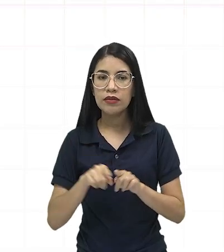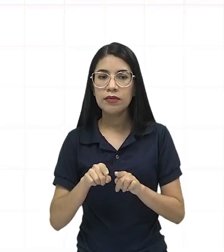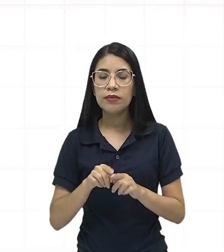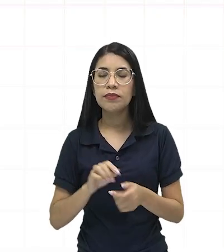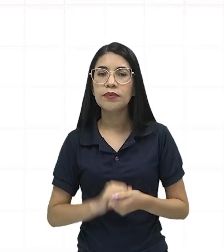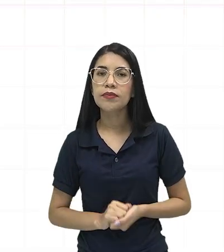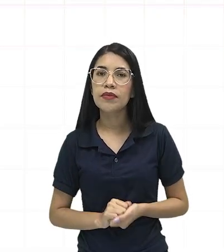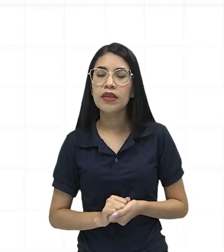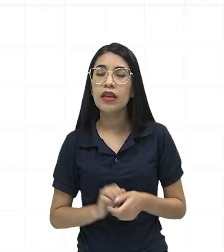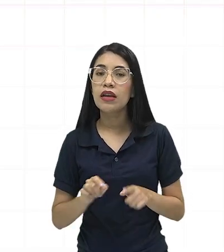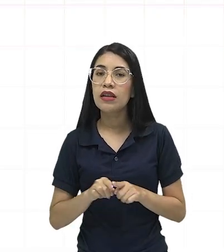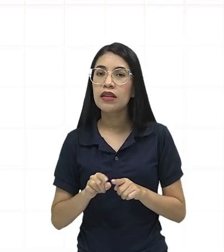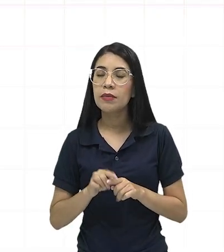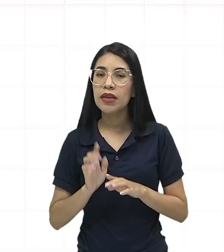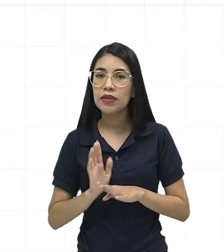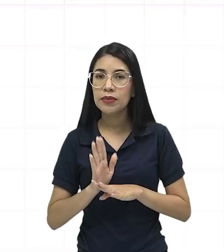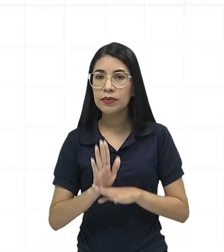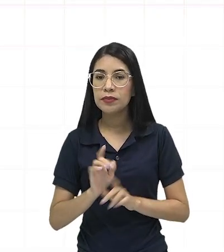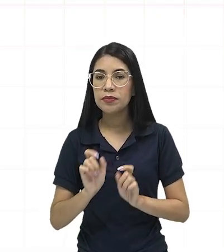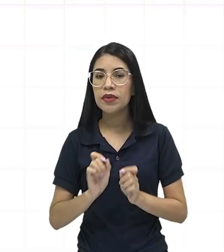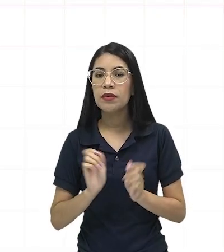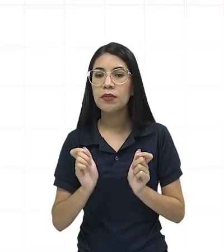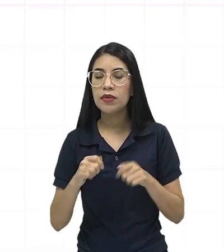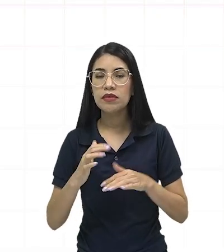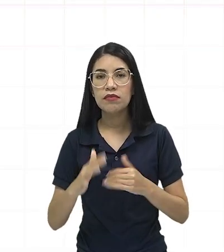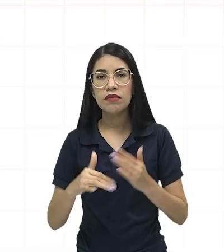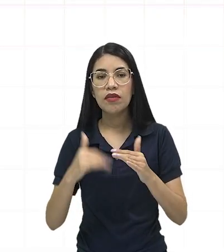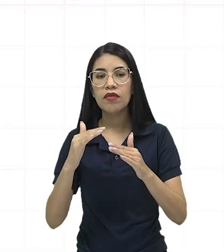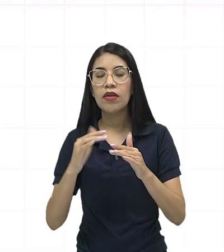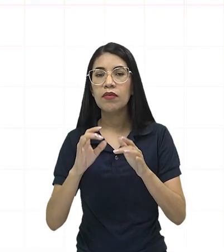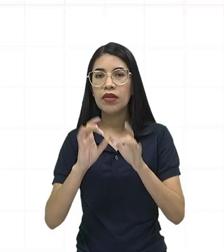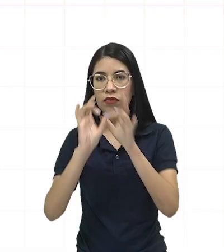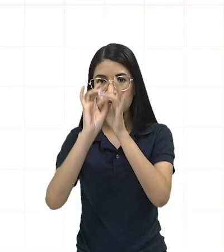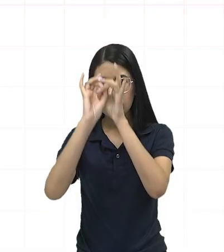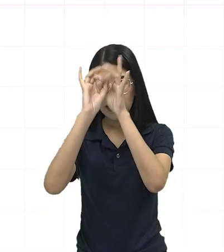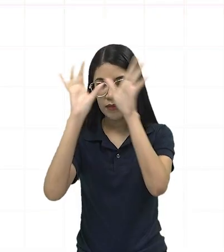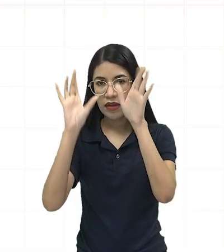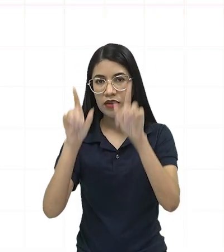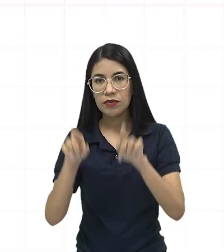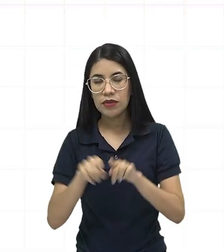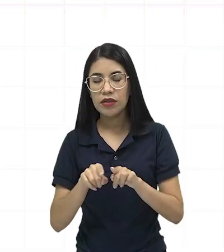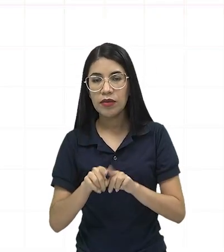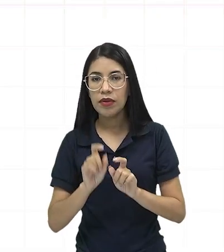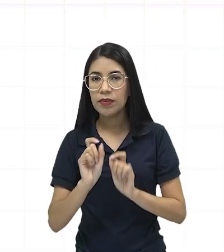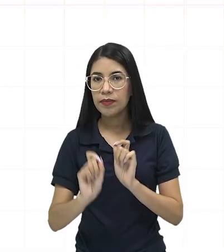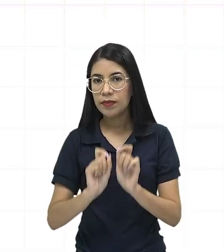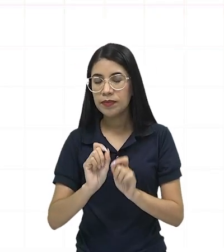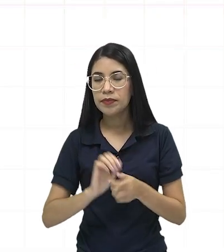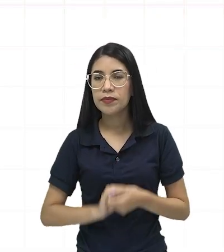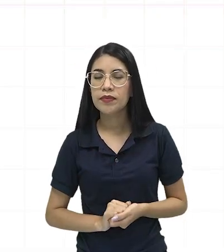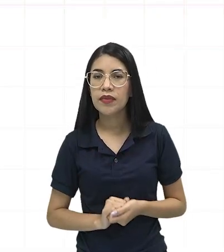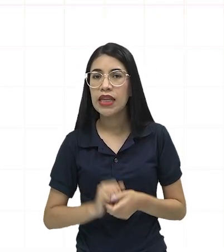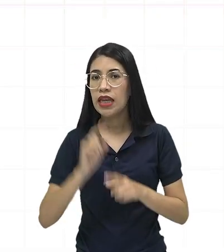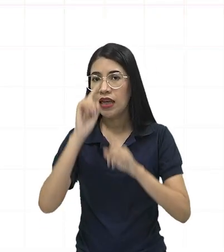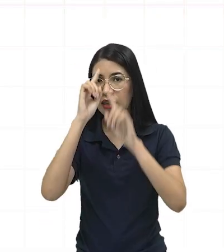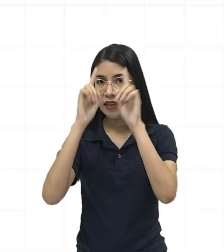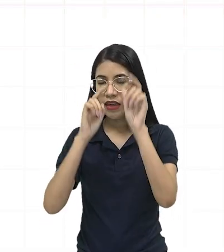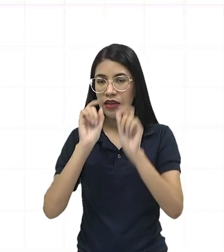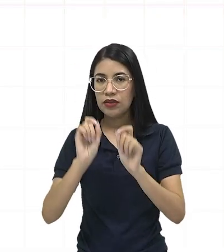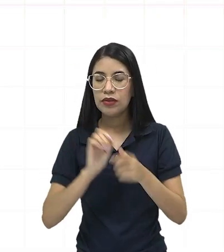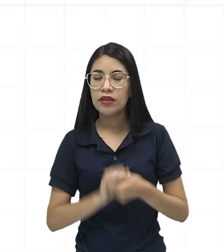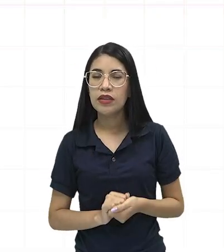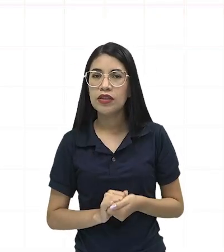Eles contribuíram também para o desenvolvimento do liberalismo, não é? Que é justamente a ideia de